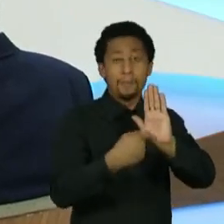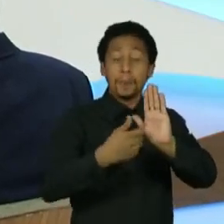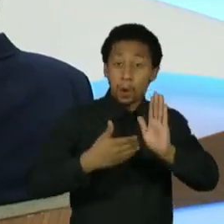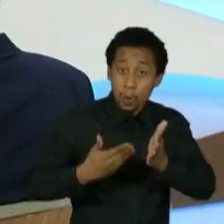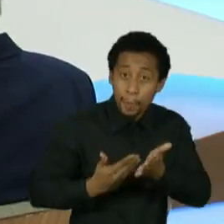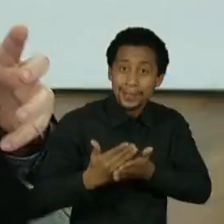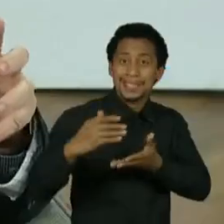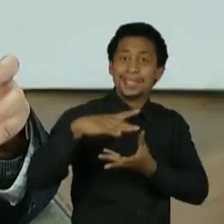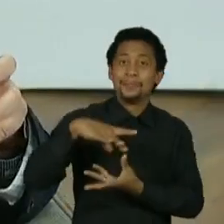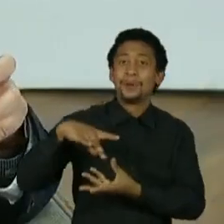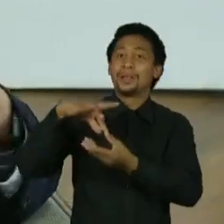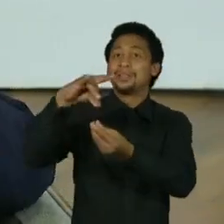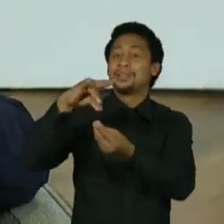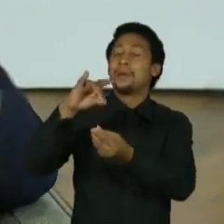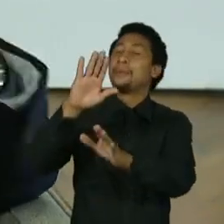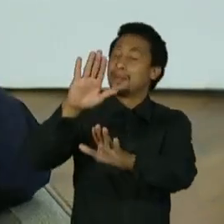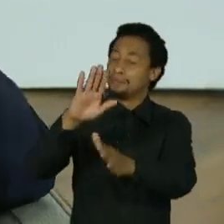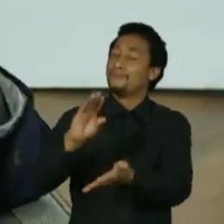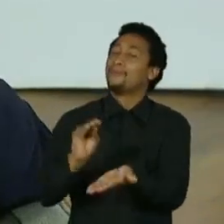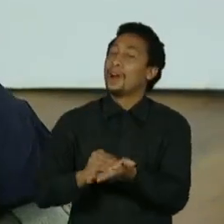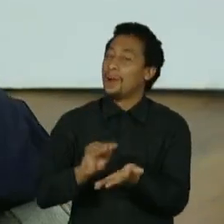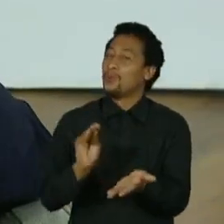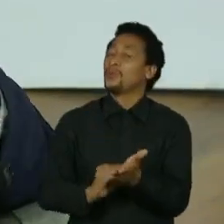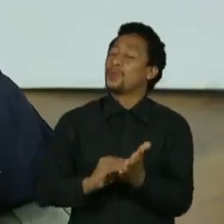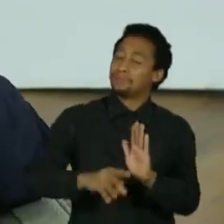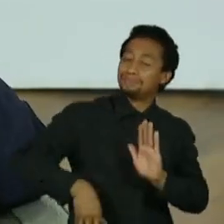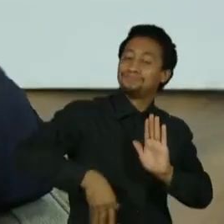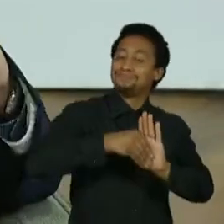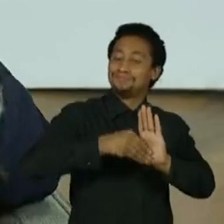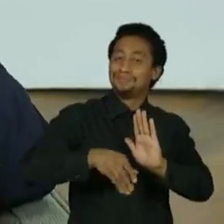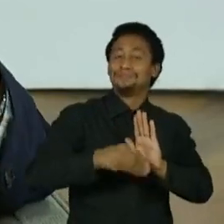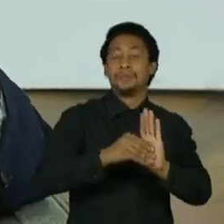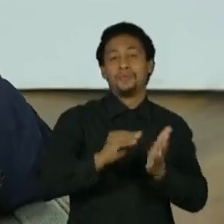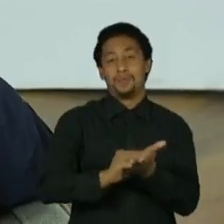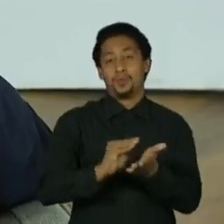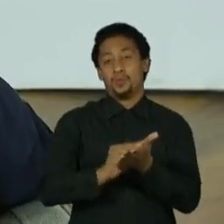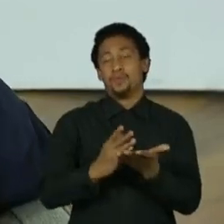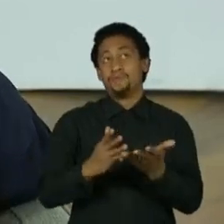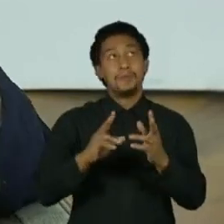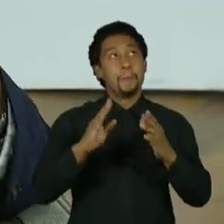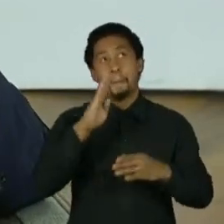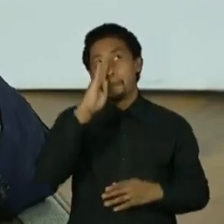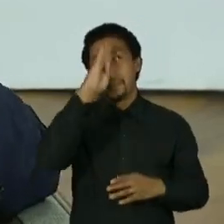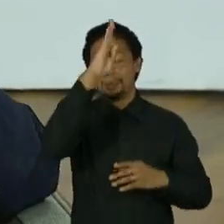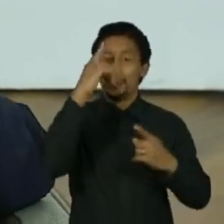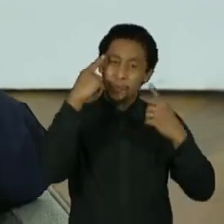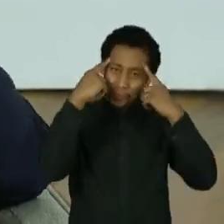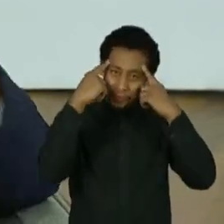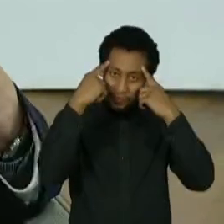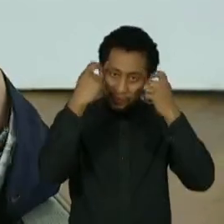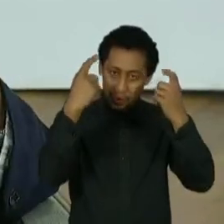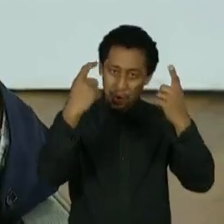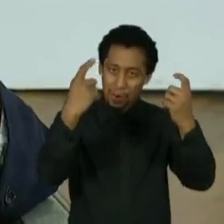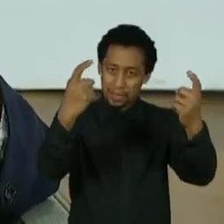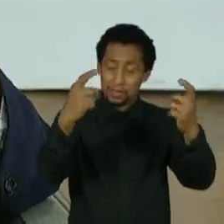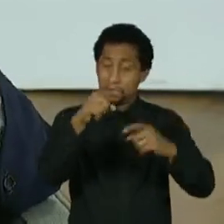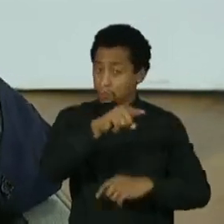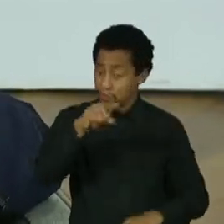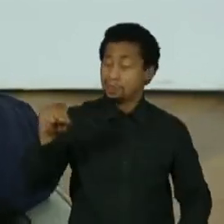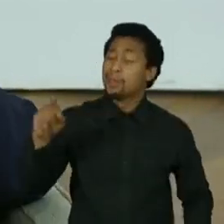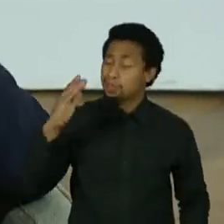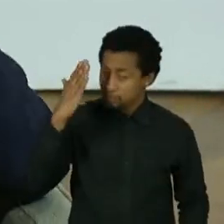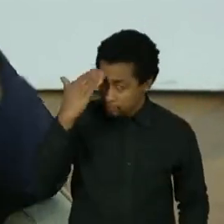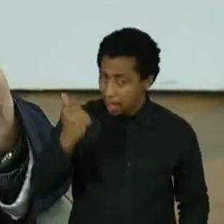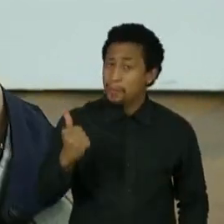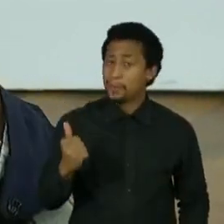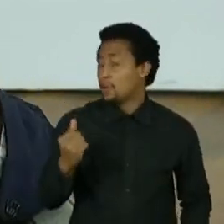um deles, mas basicamente a questão da violência. Você sabe, todos aqui sabem muito bem quem é o alvo da violência, como se exerce